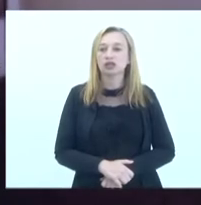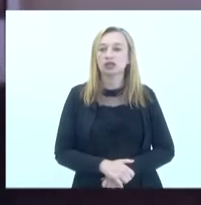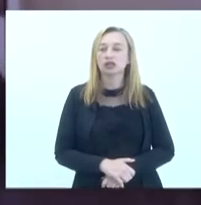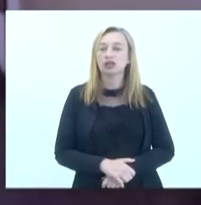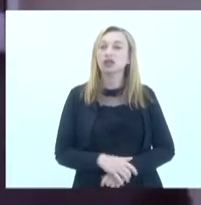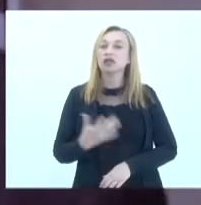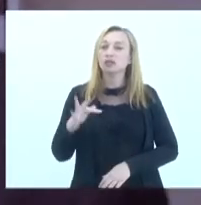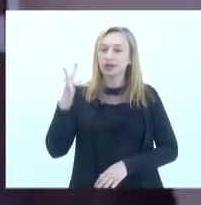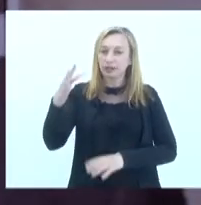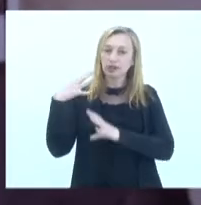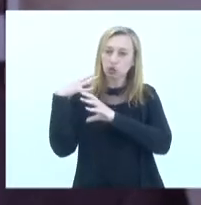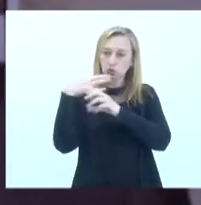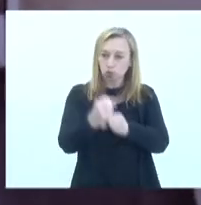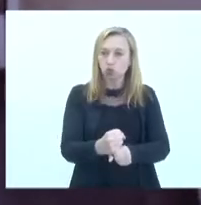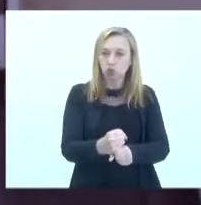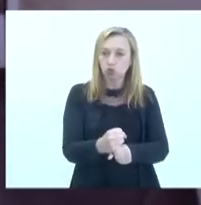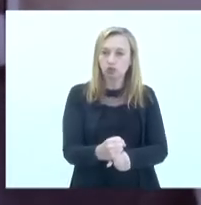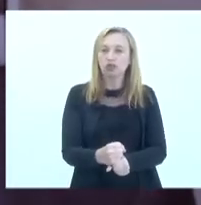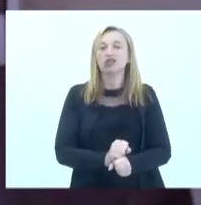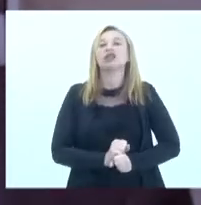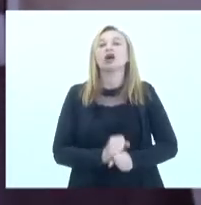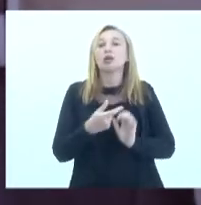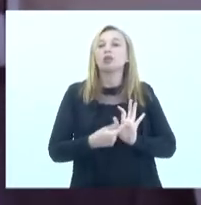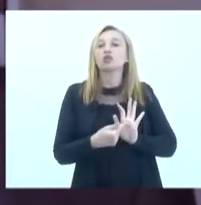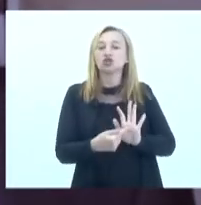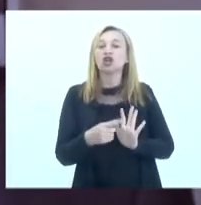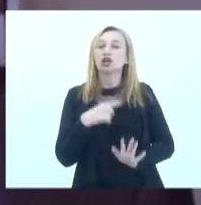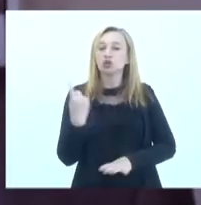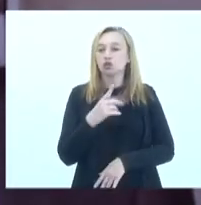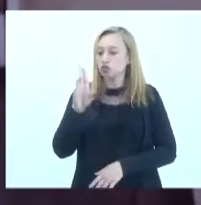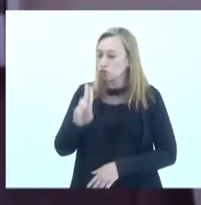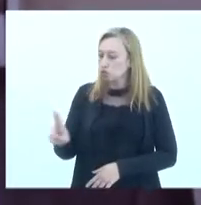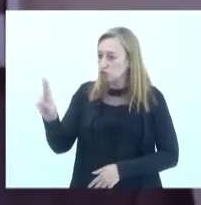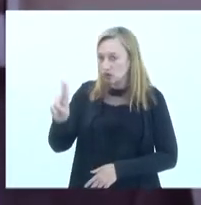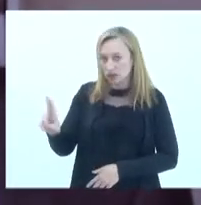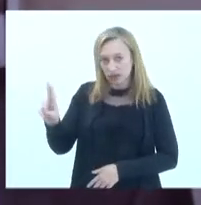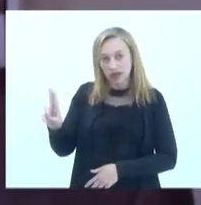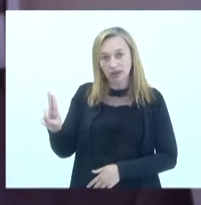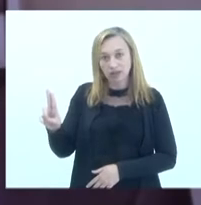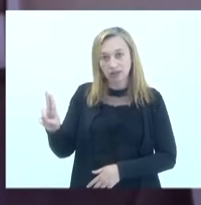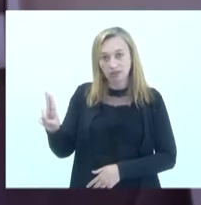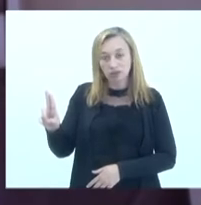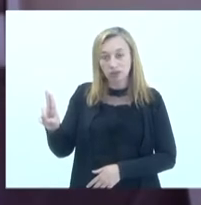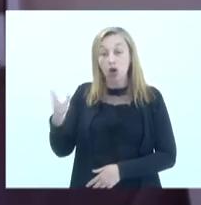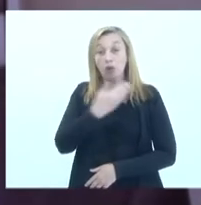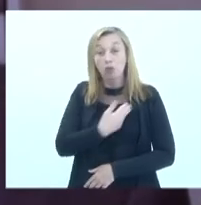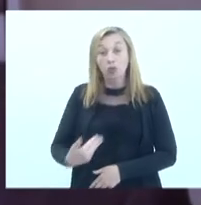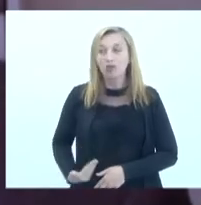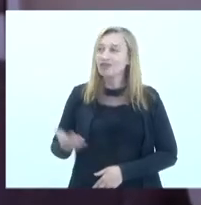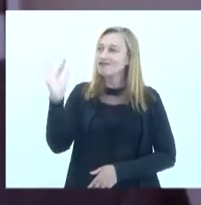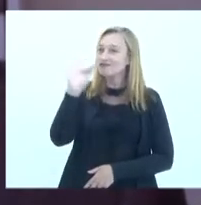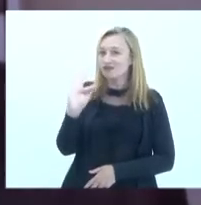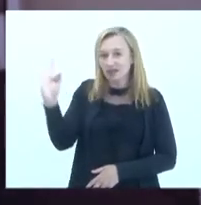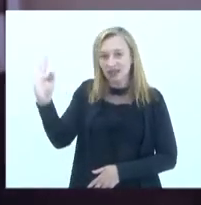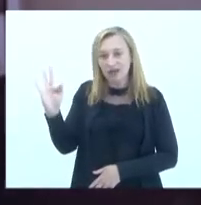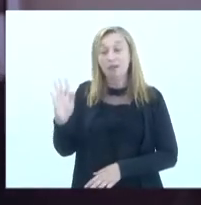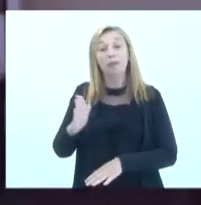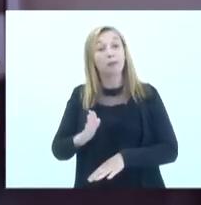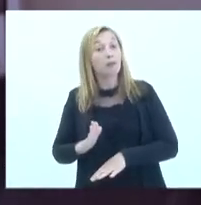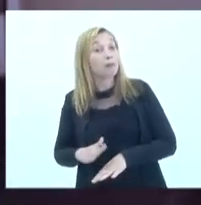breve resumo, eu fiz questão de mostrar a nossa universidade como uma universidade pública, federal, mas que